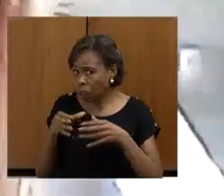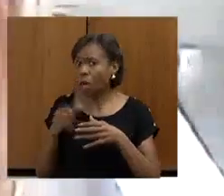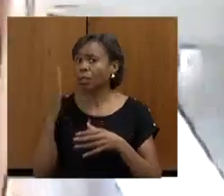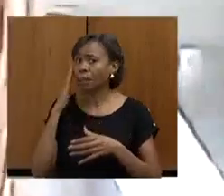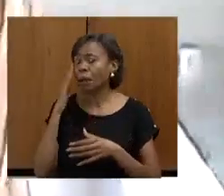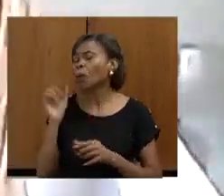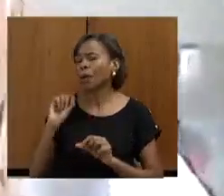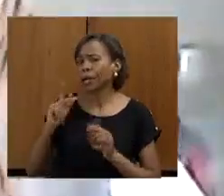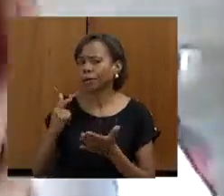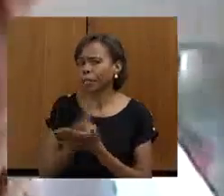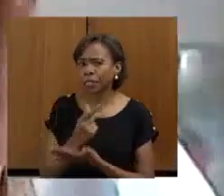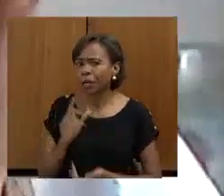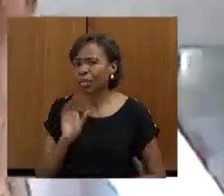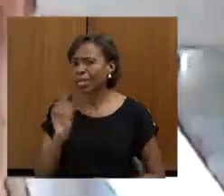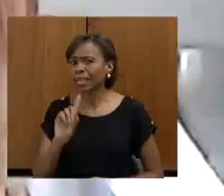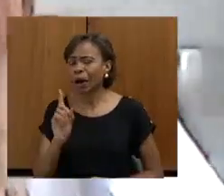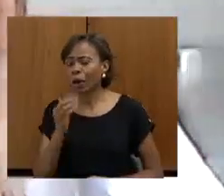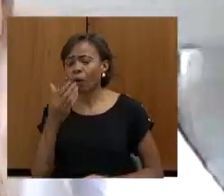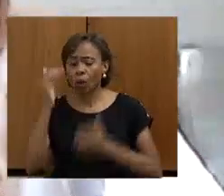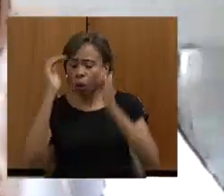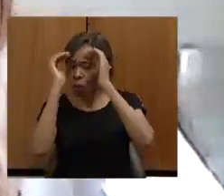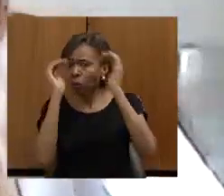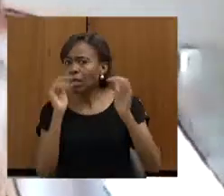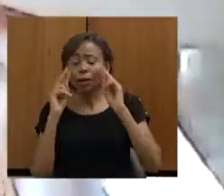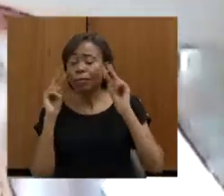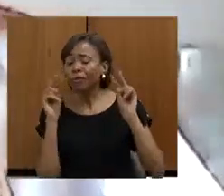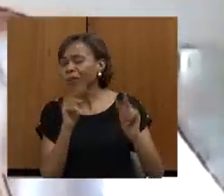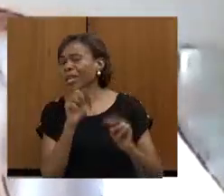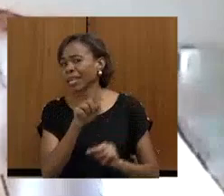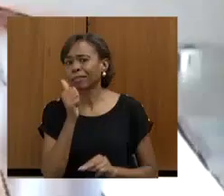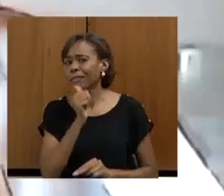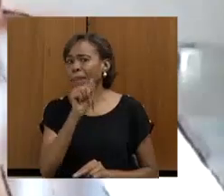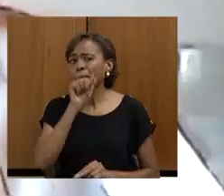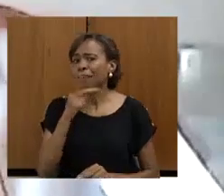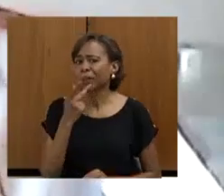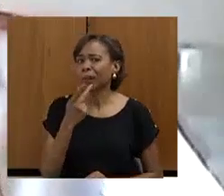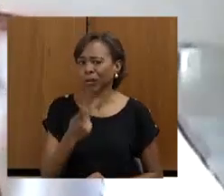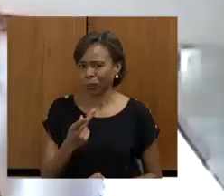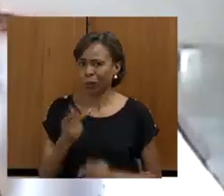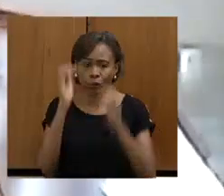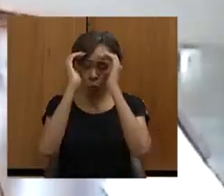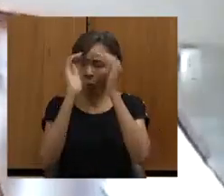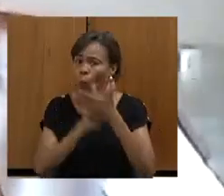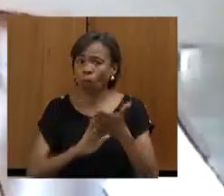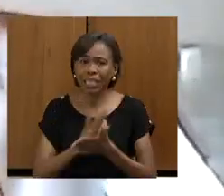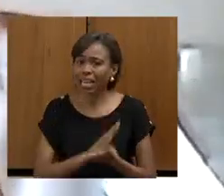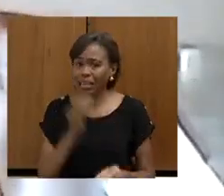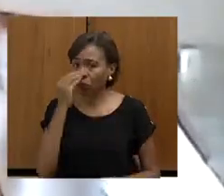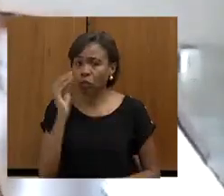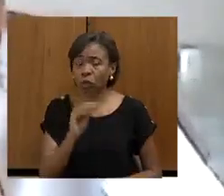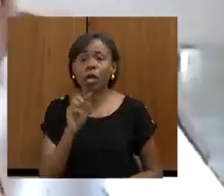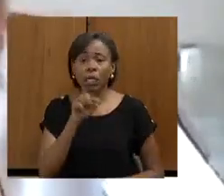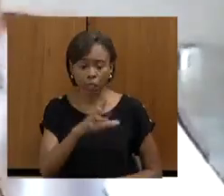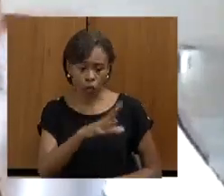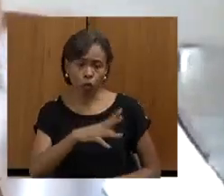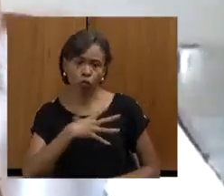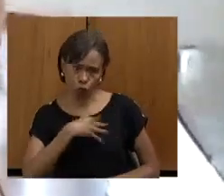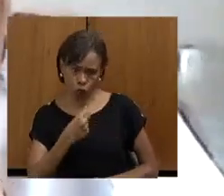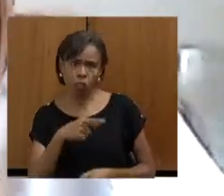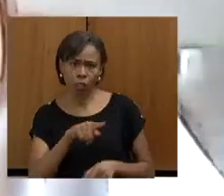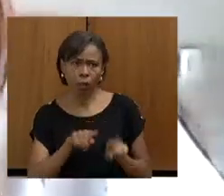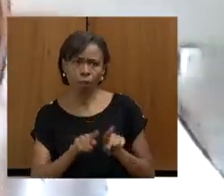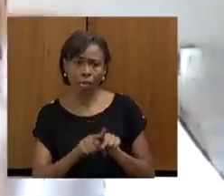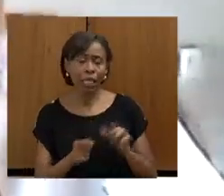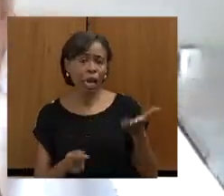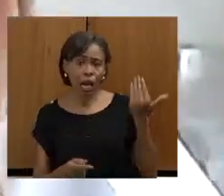não foi dado o ouvido a tempo e a hora pra essa mãe e pra essa criança que, na época, né, ela tá com 13 anos e é